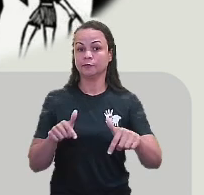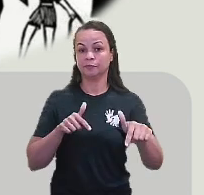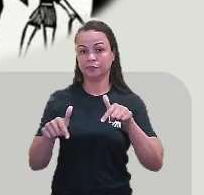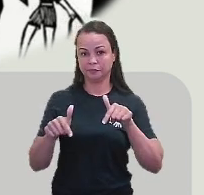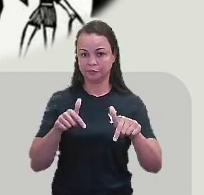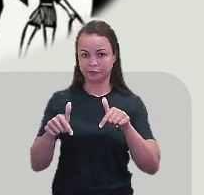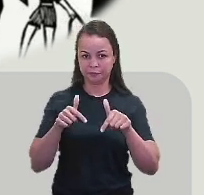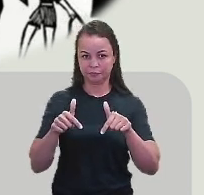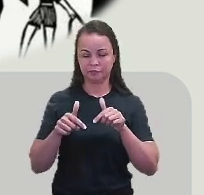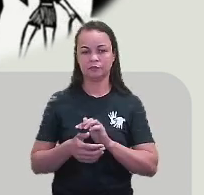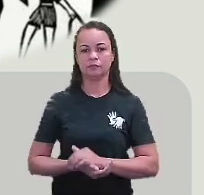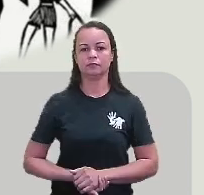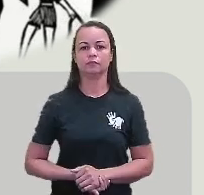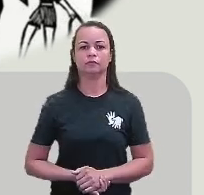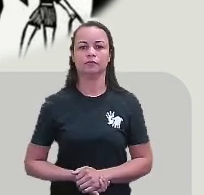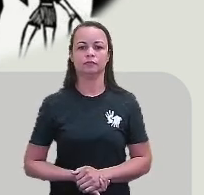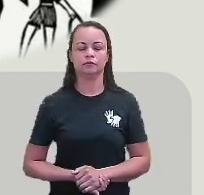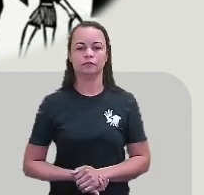trabalho,